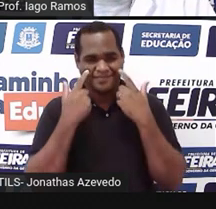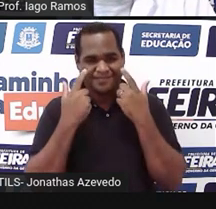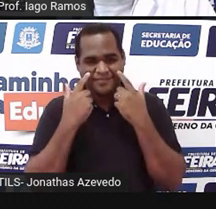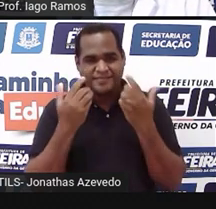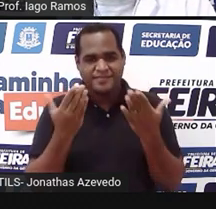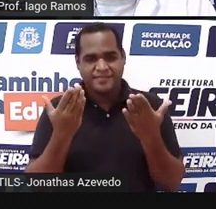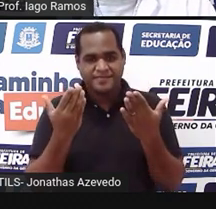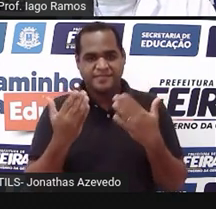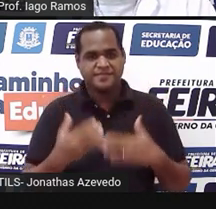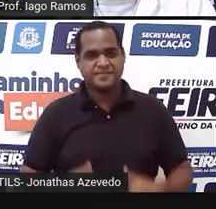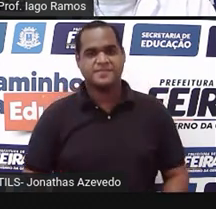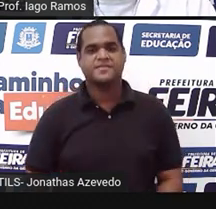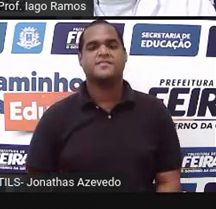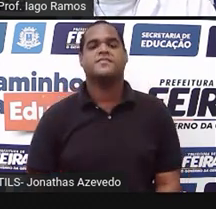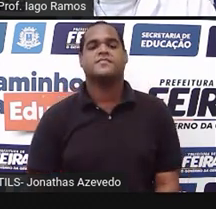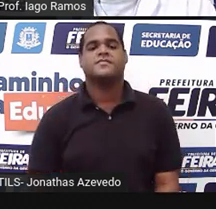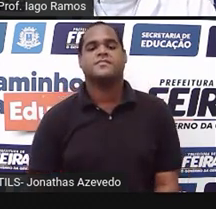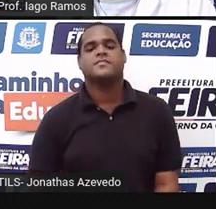assim ó